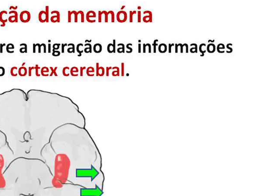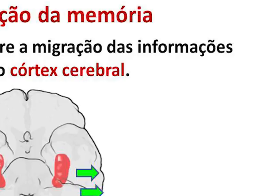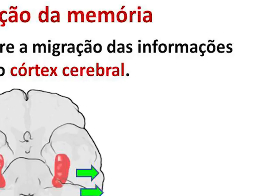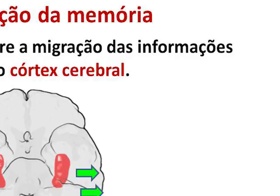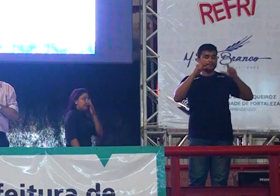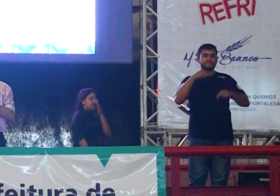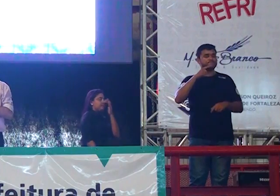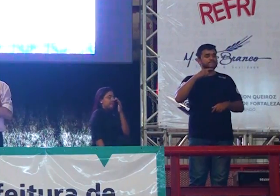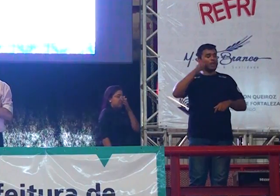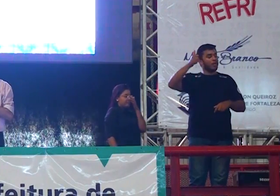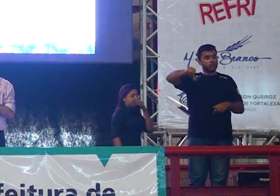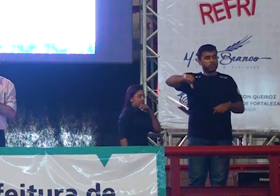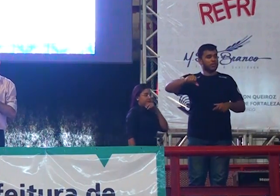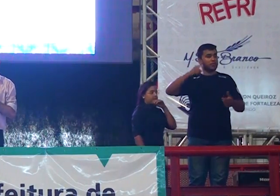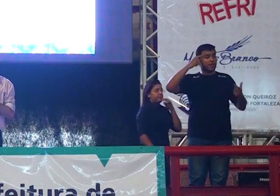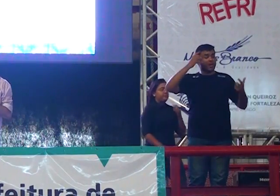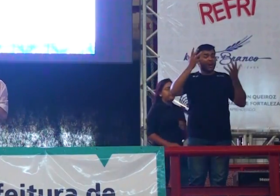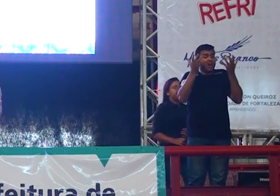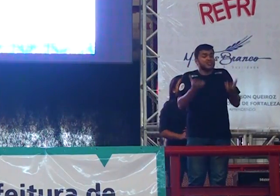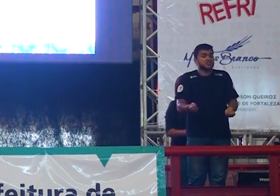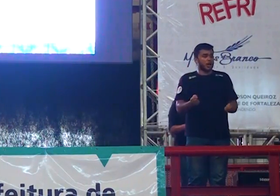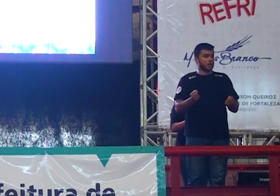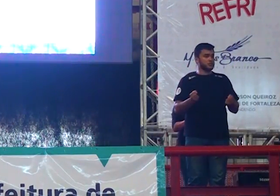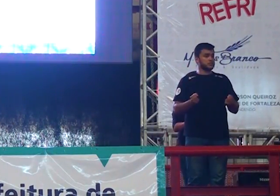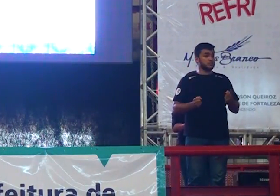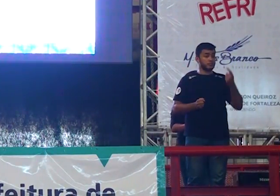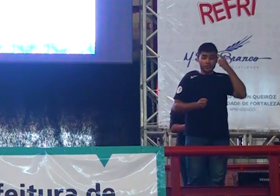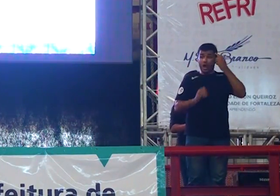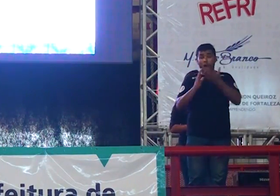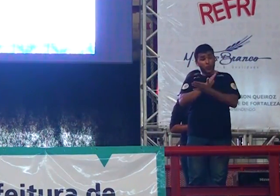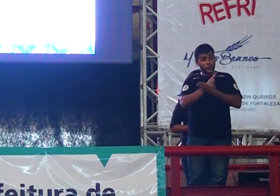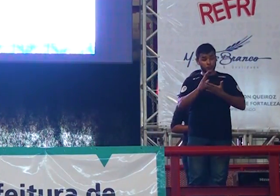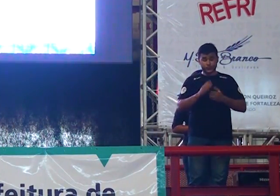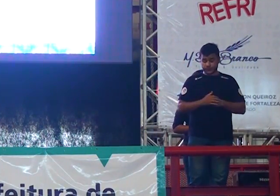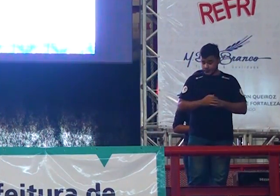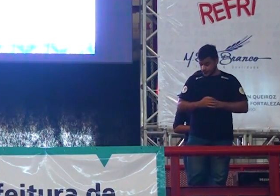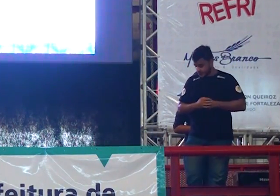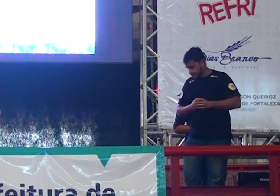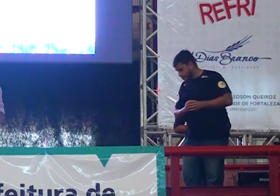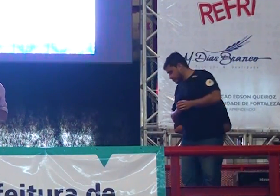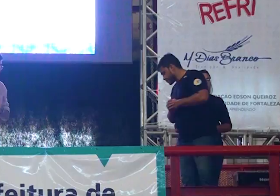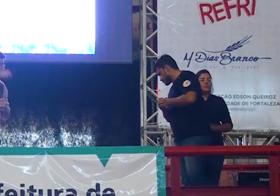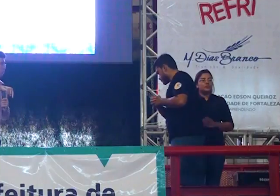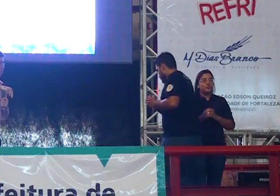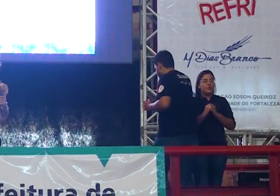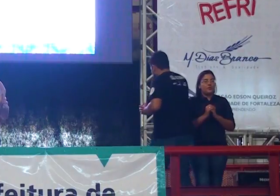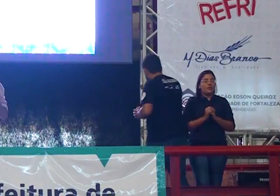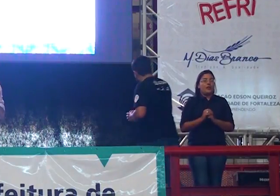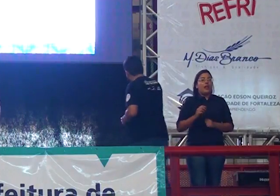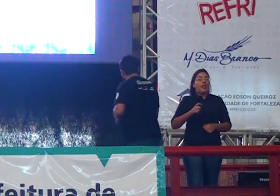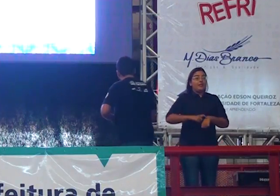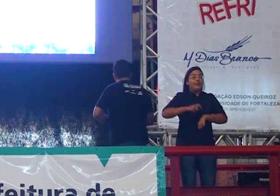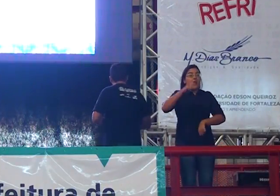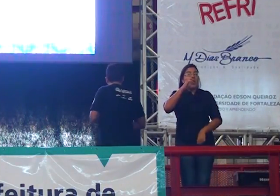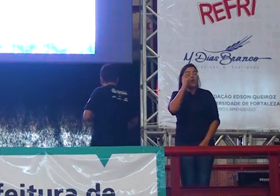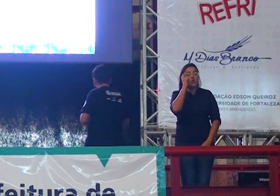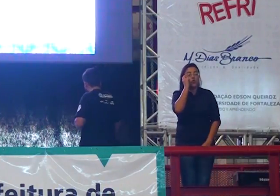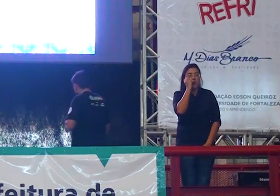está dormindo, o cérebro deleta a maior parte das informações que estão no